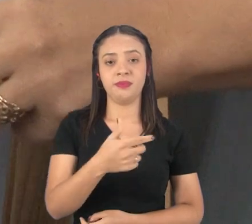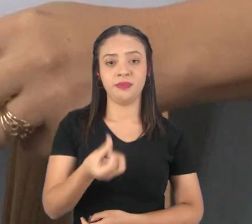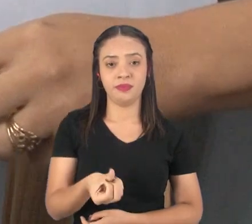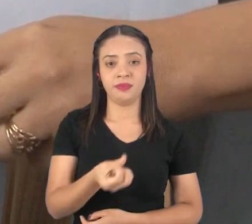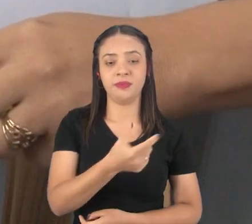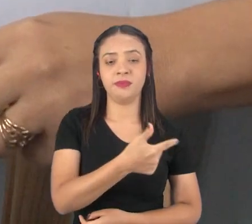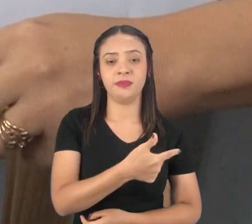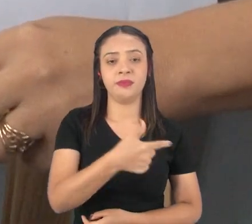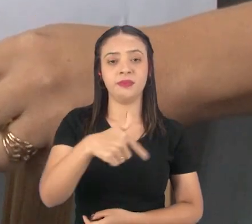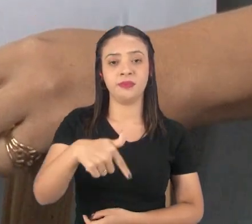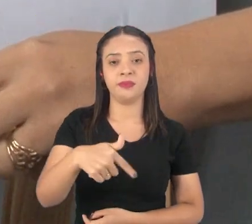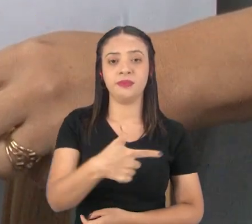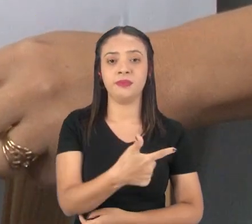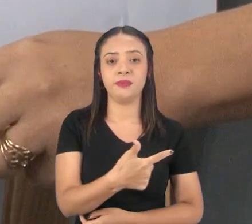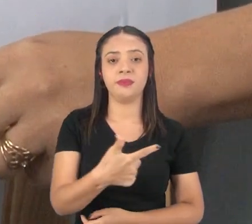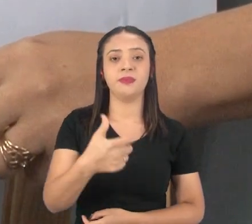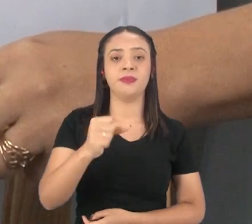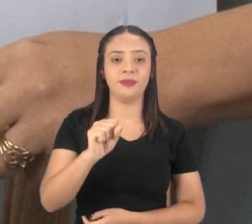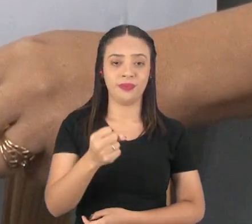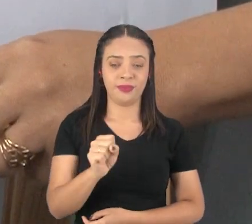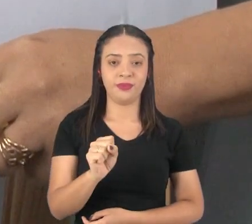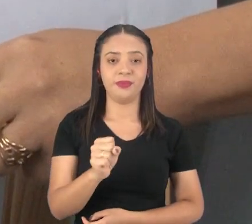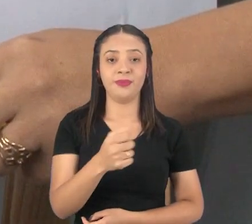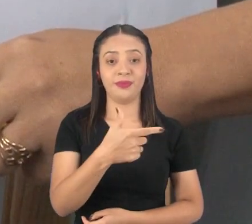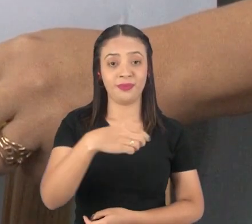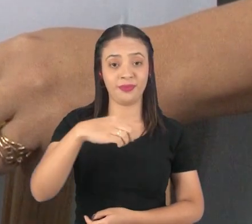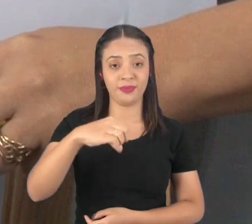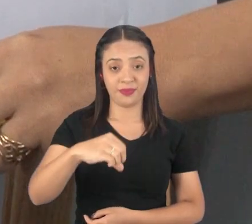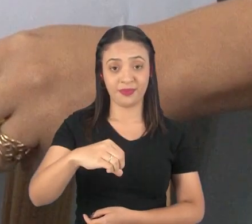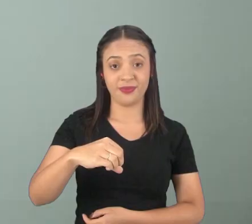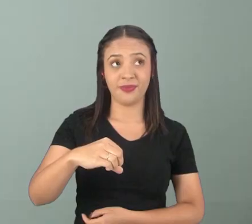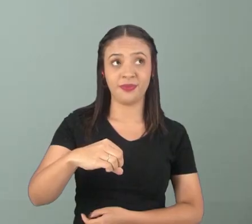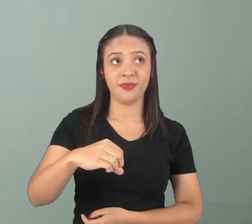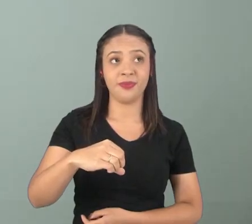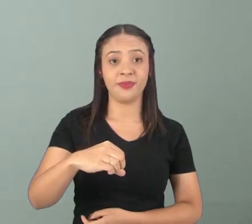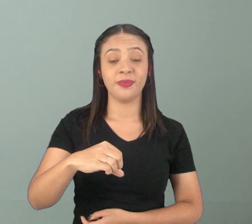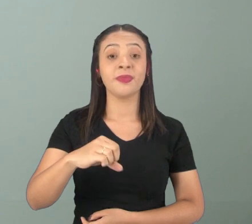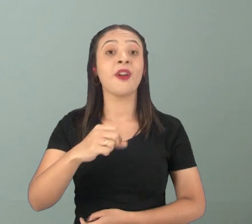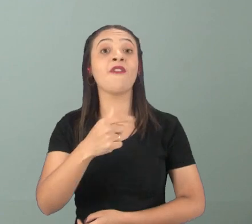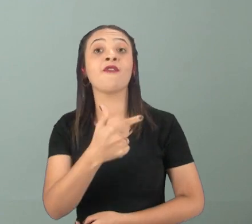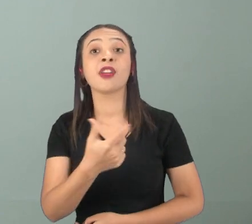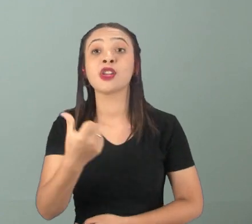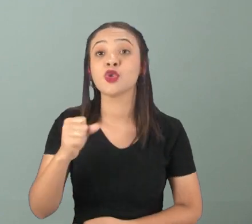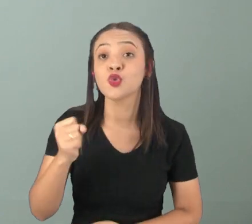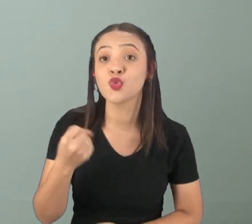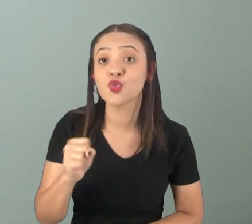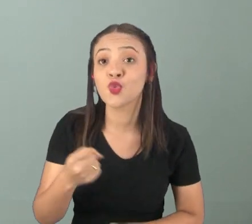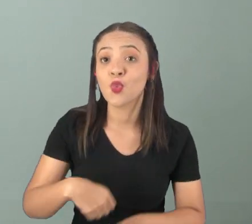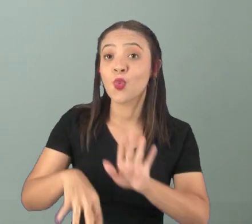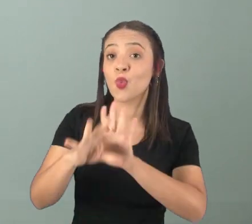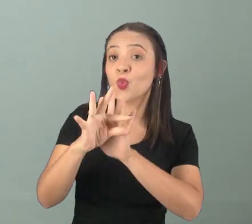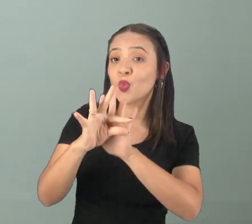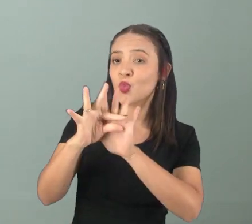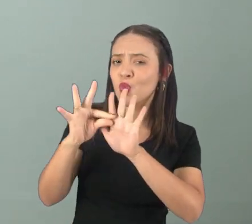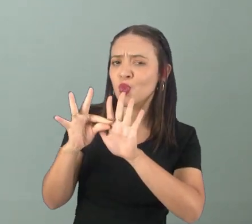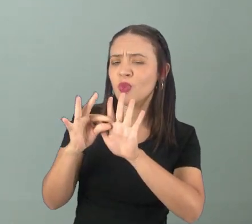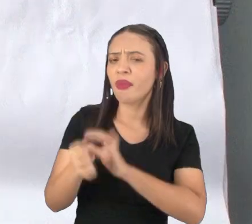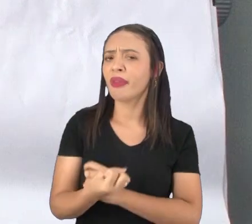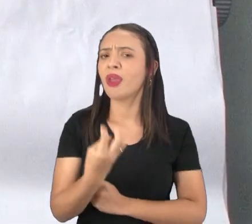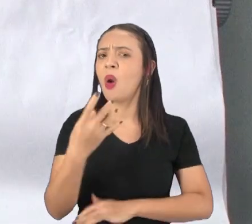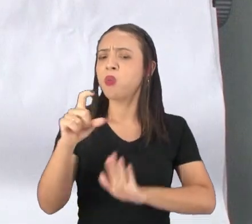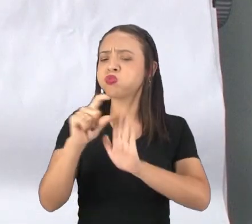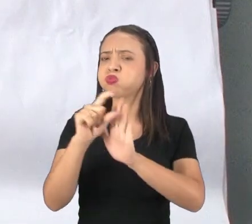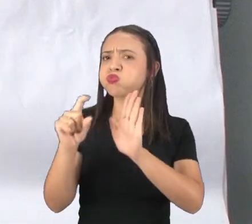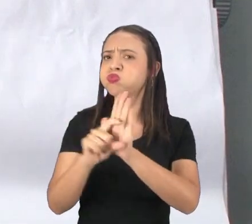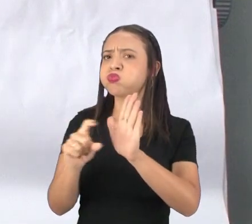25, 26, 27, 28. 28 versos, ok? Vamos ver quantas estrofes?